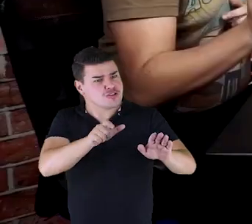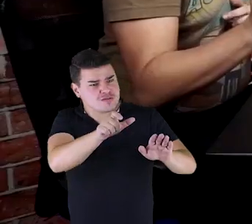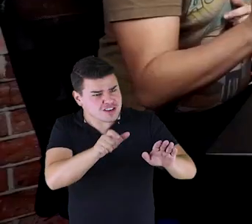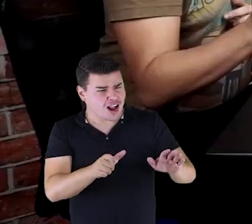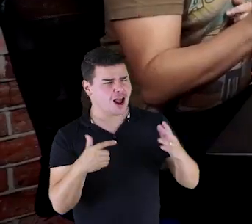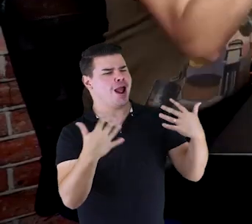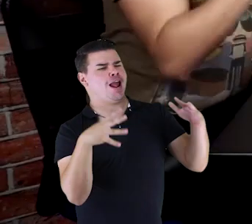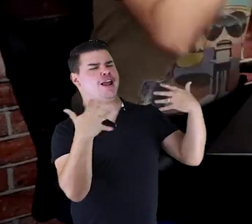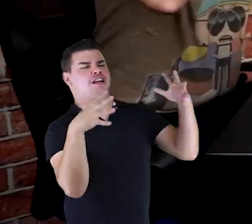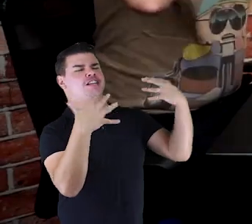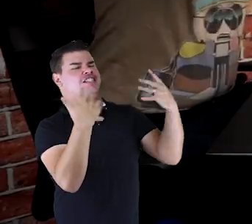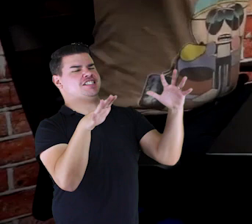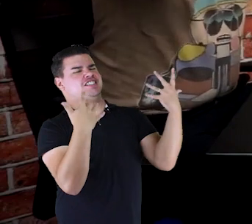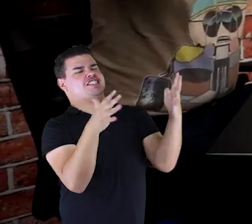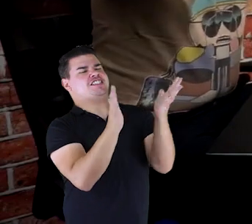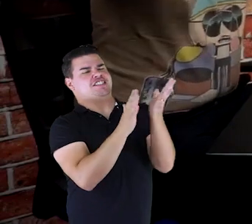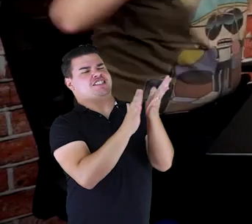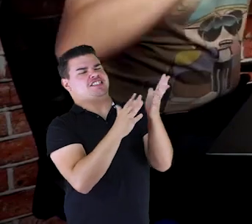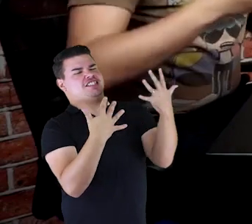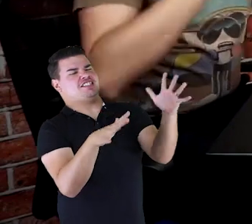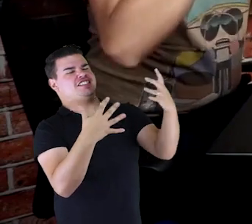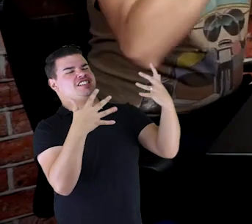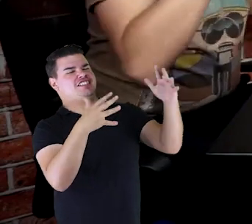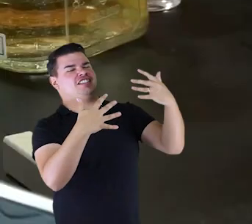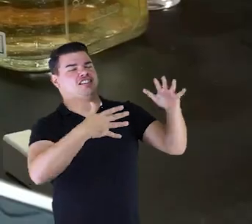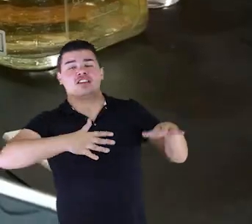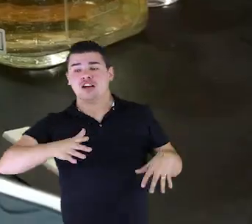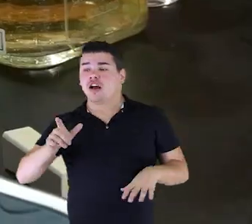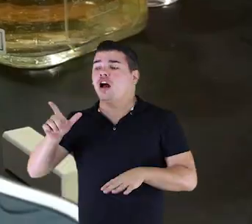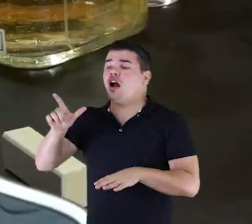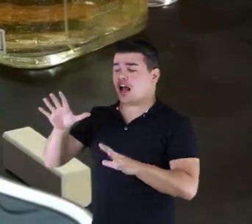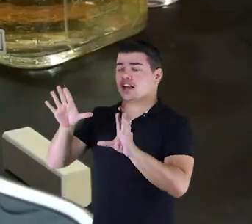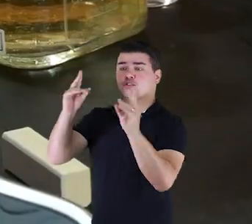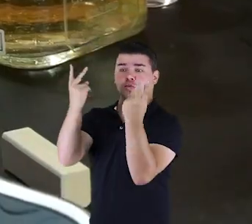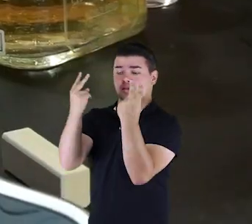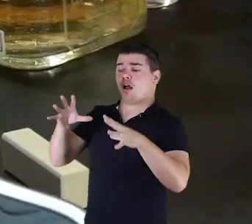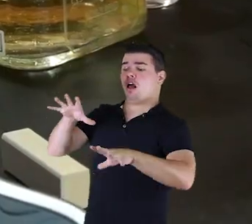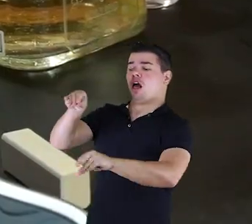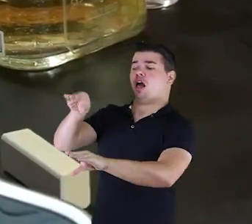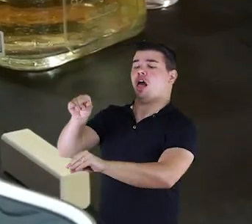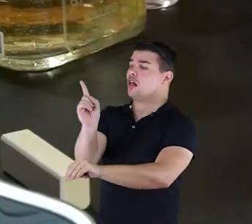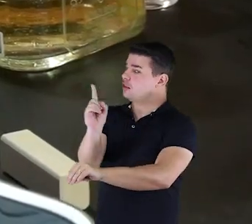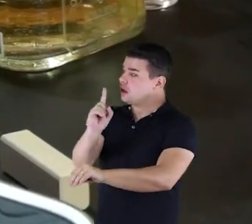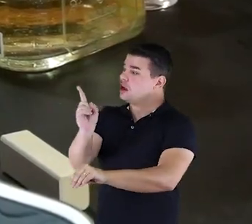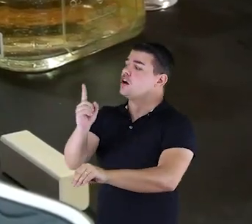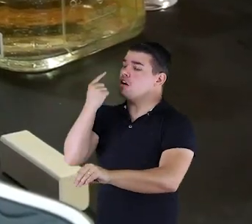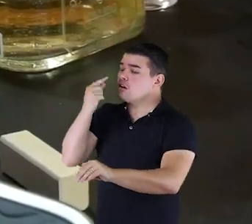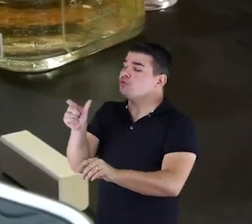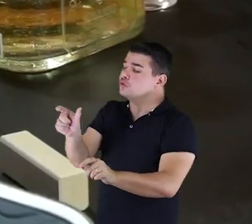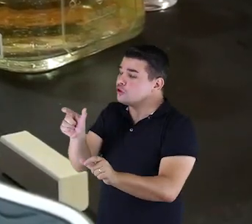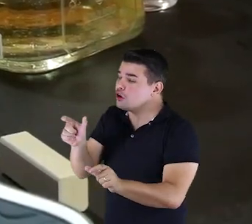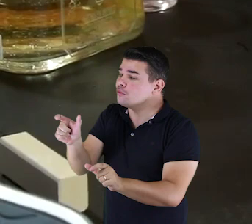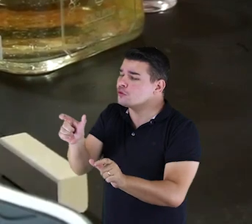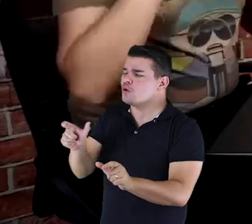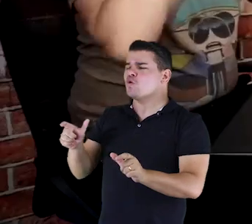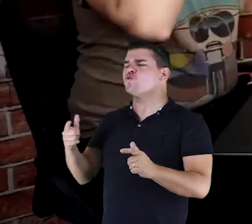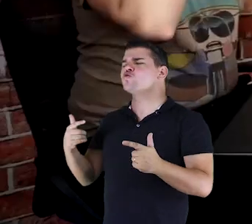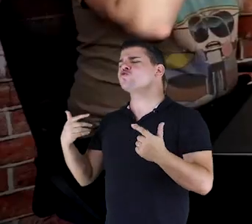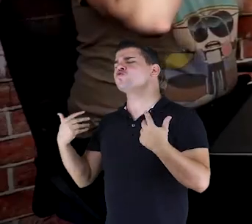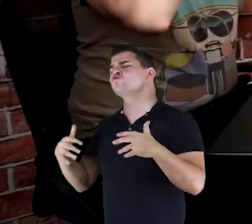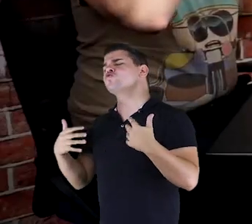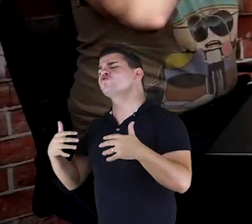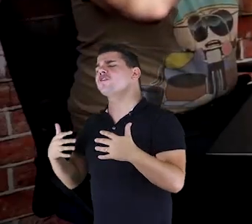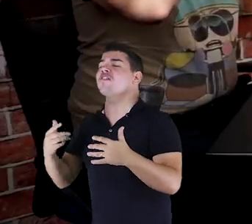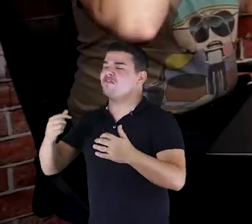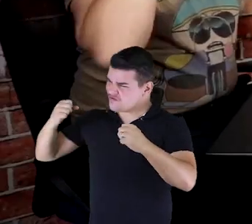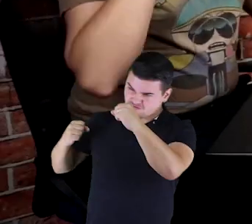Puxa. E o retira. Cauê balança a cabeça negativamente. Não pode segurar com as duas mãos, não. Tira outra mão. Cauê puxa um bloco da base da torre e o